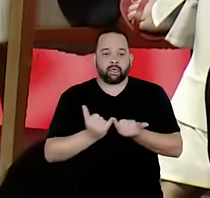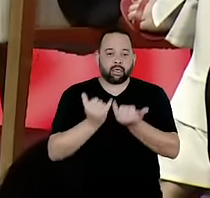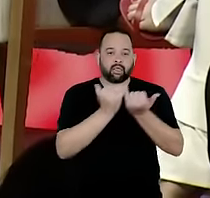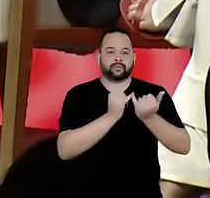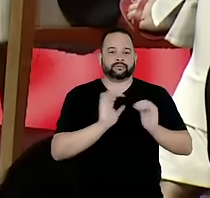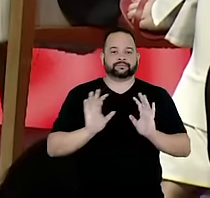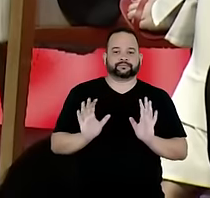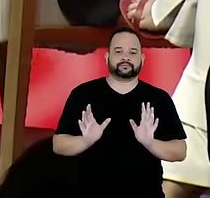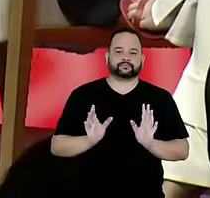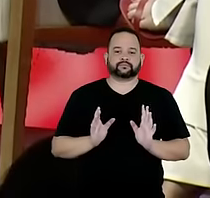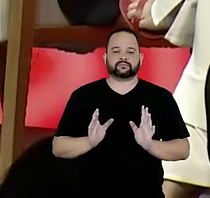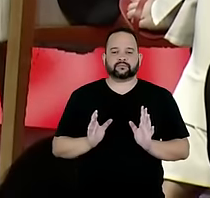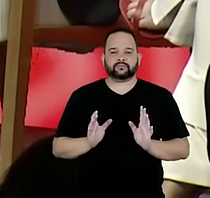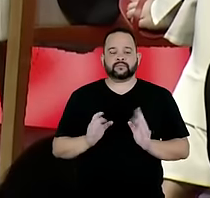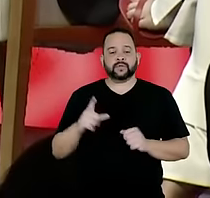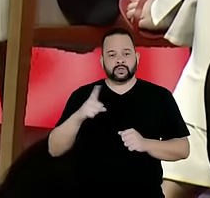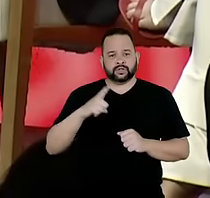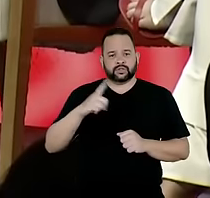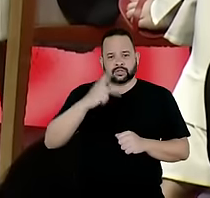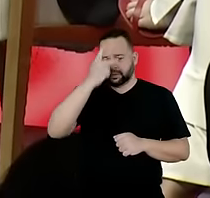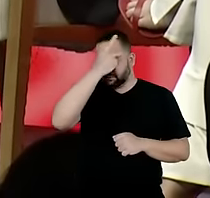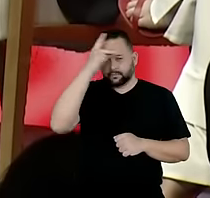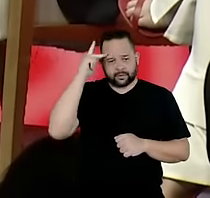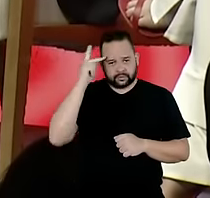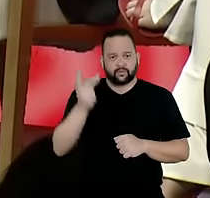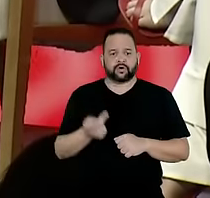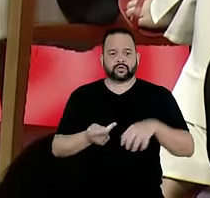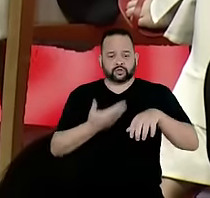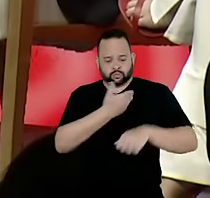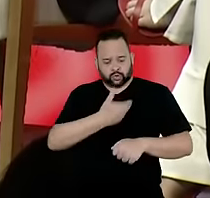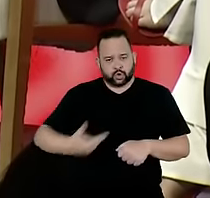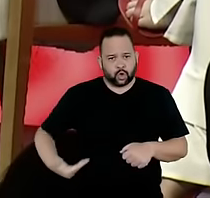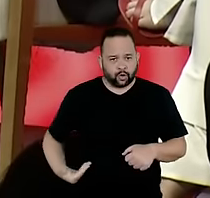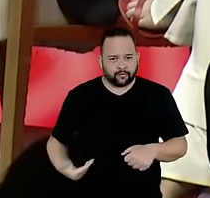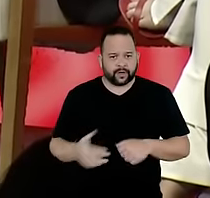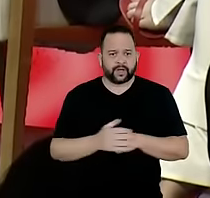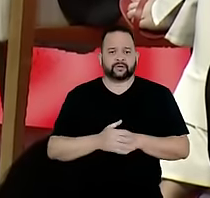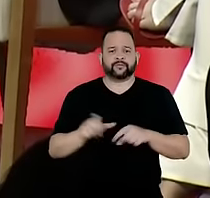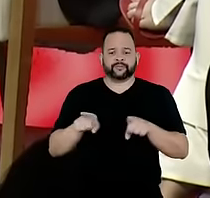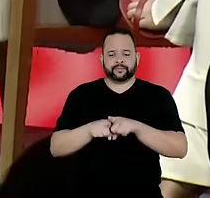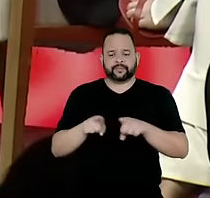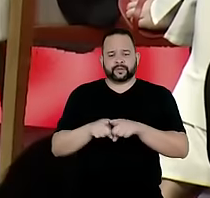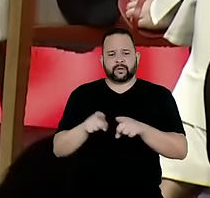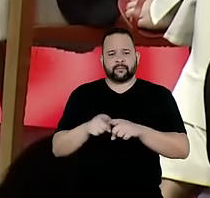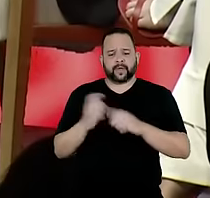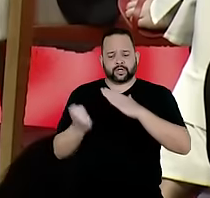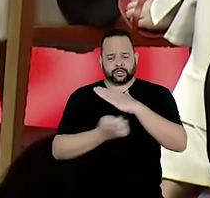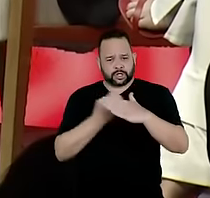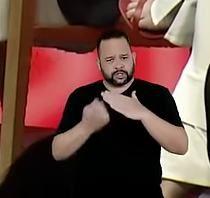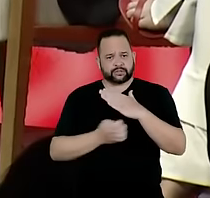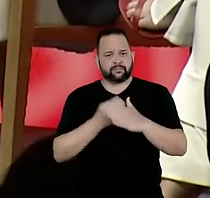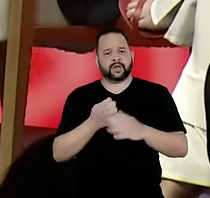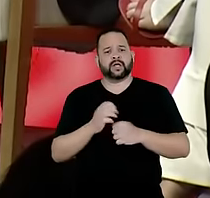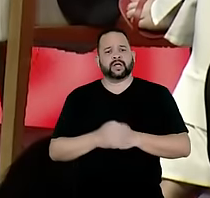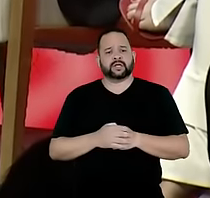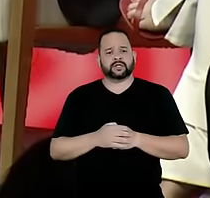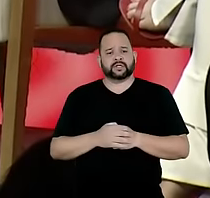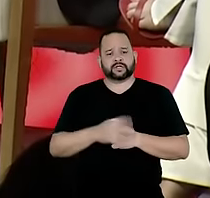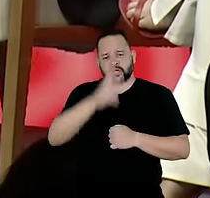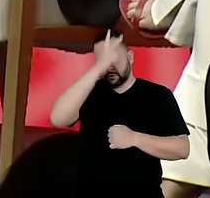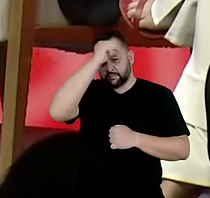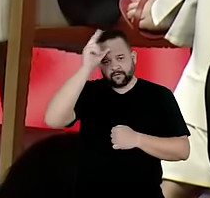eh eh tanto do congresso quanto do executivo que estão empenhadas com uma questão de e sobriedade na questão